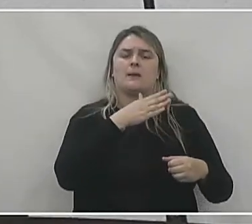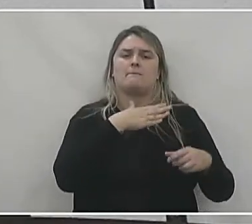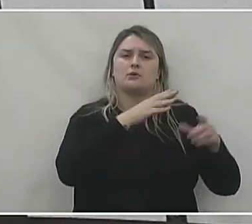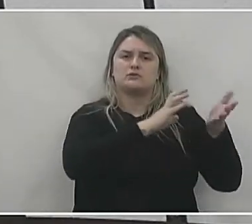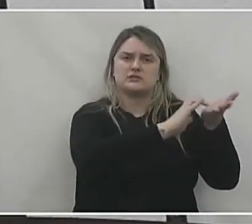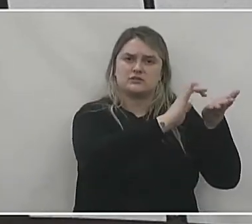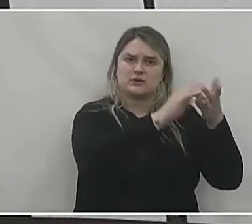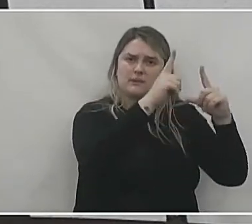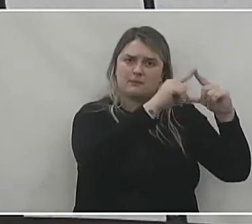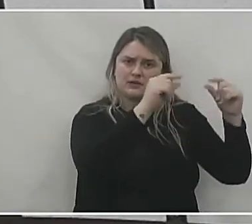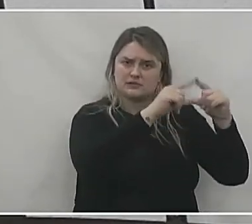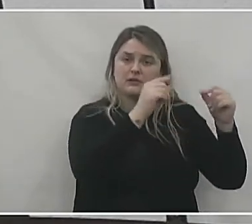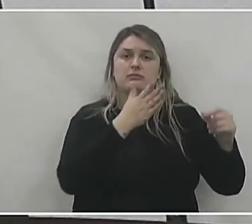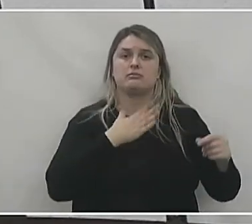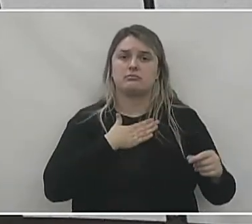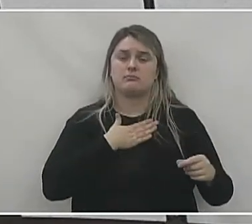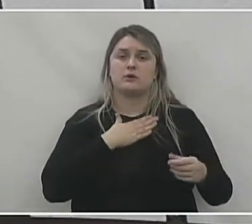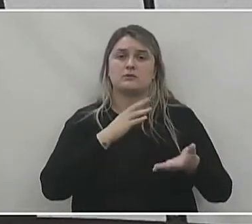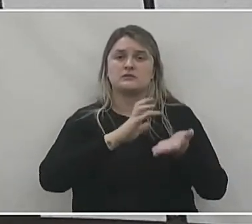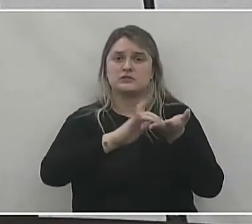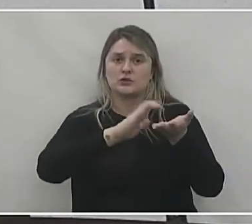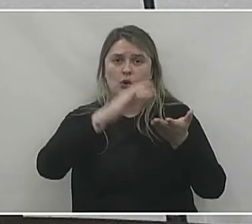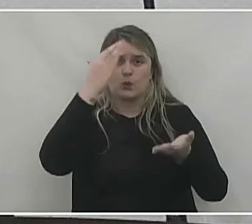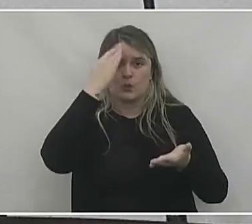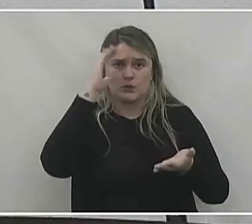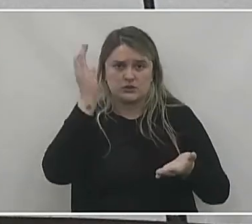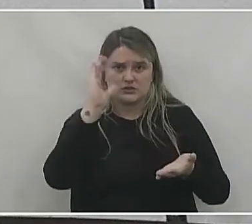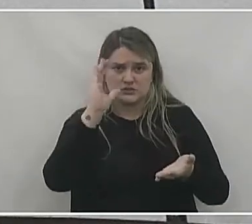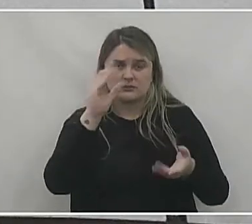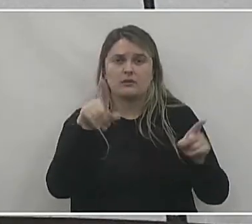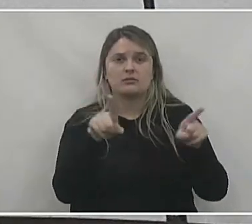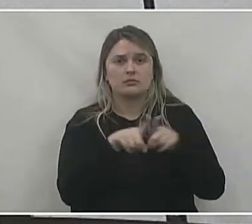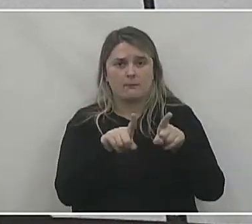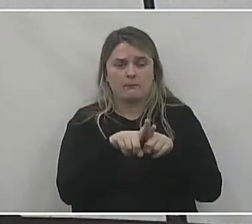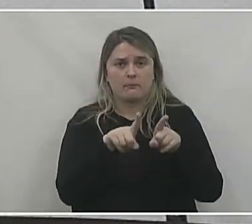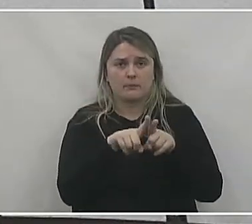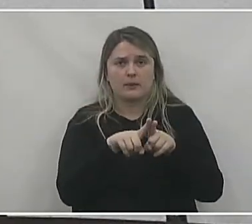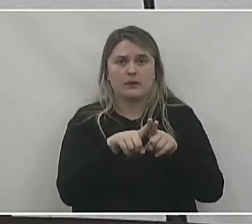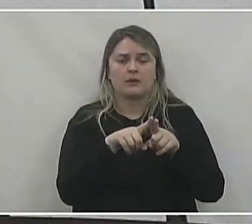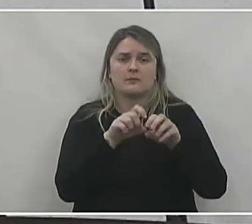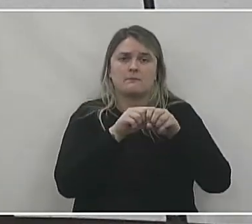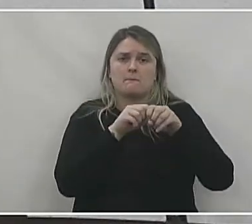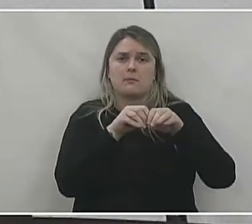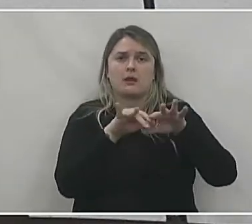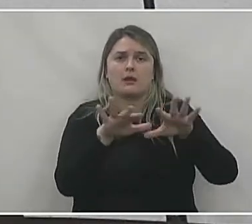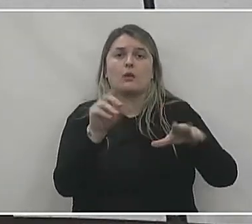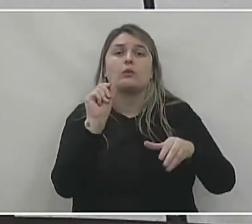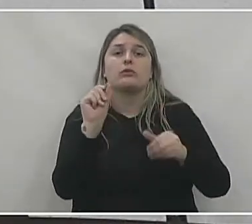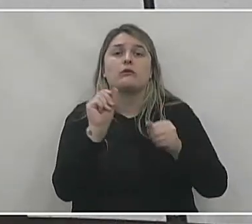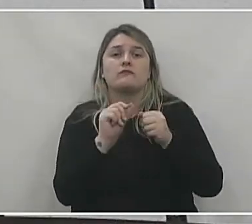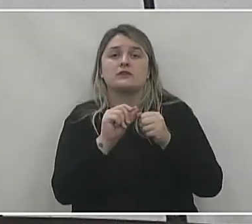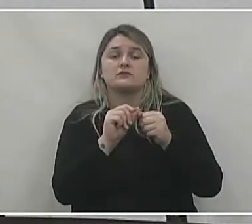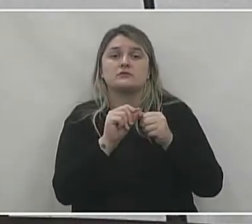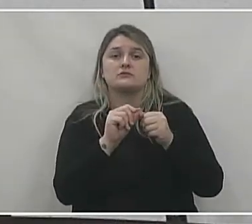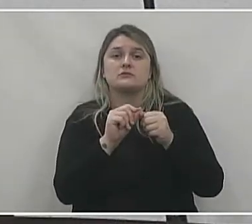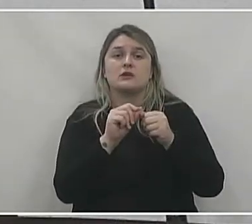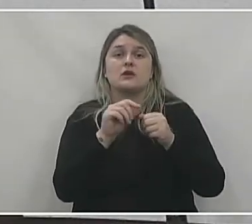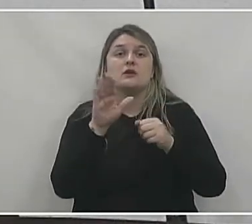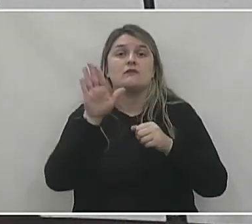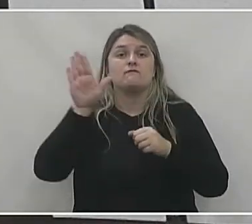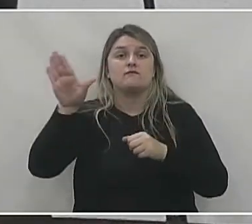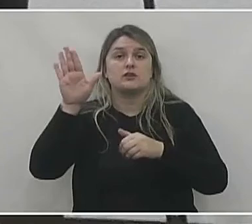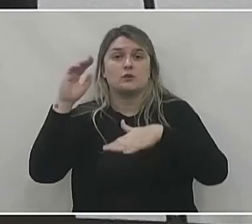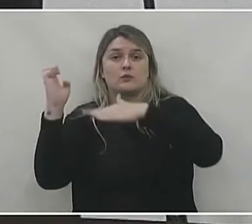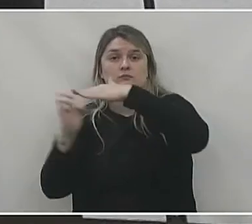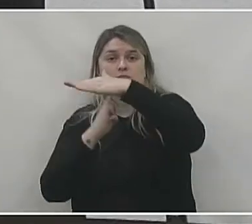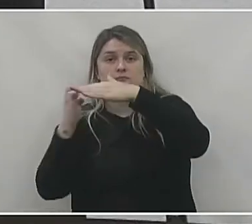tenho um escritório em Curitiba. E agora, com a pandemia, o que eu faço? Eu fico na minha indústria em Bituruna,